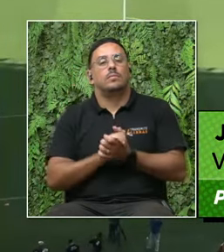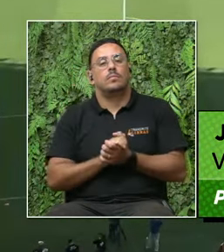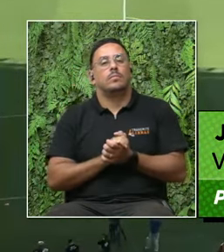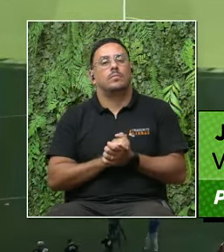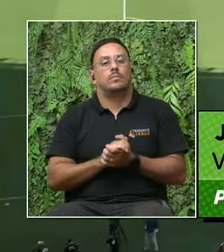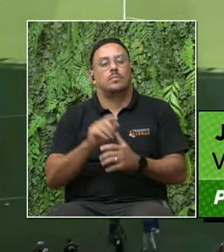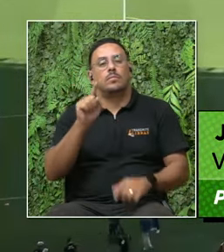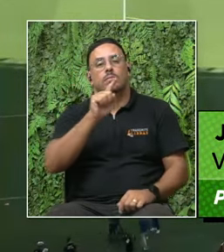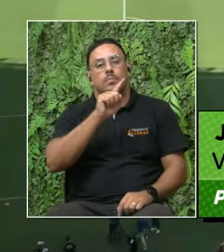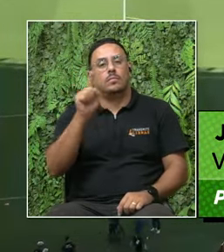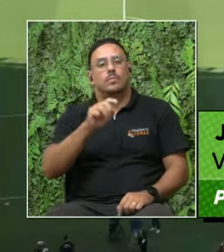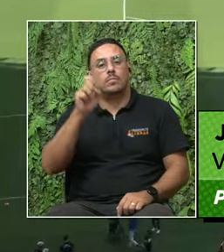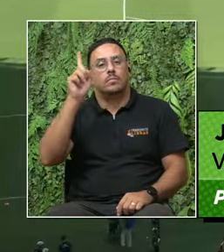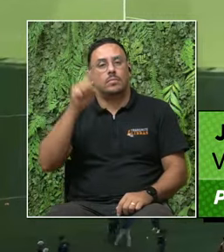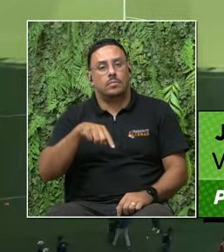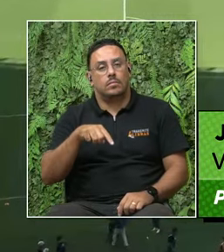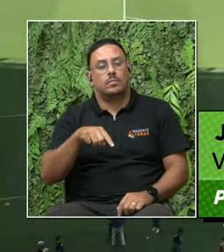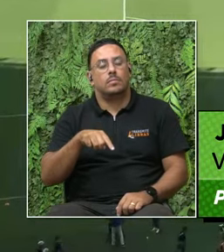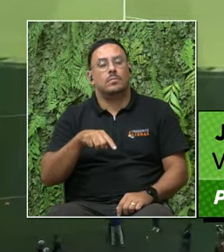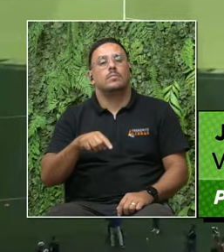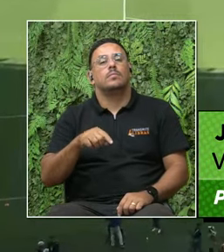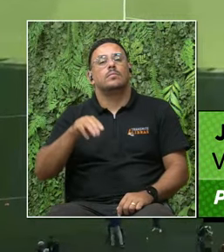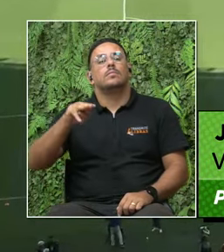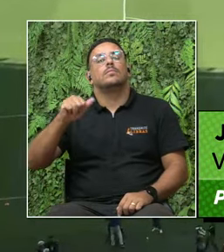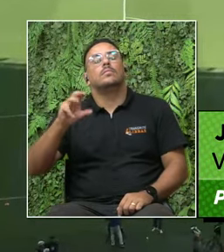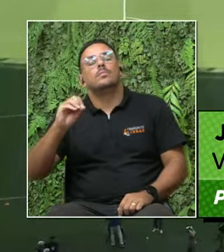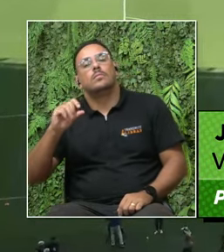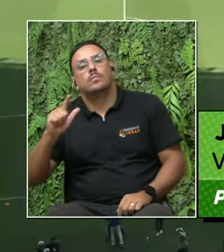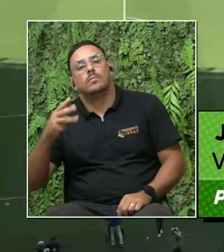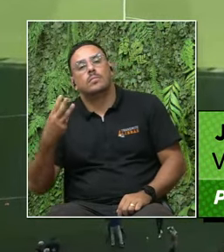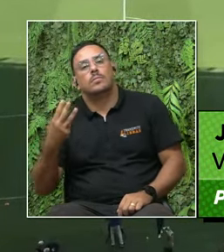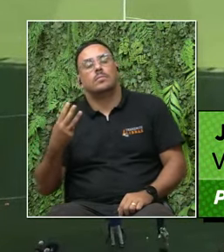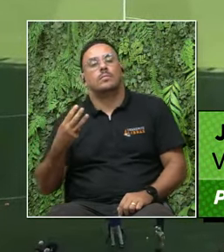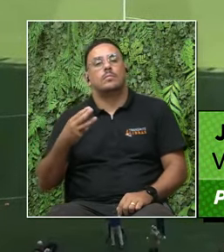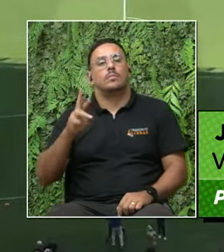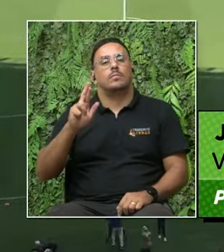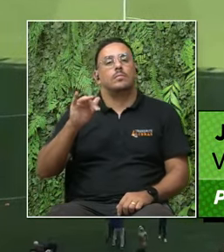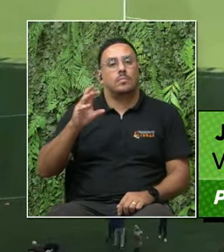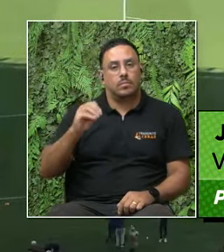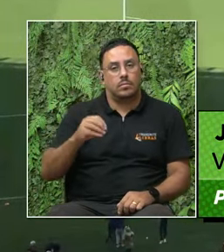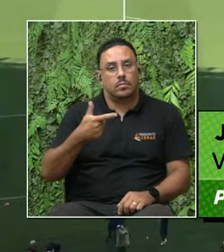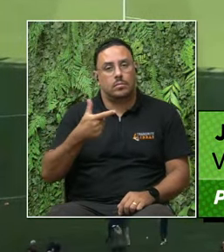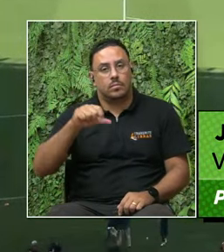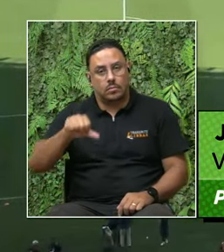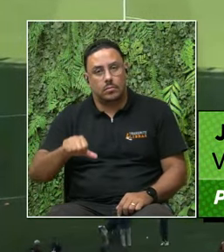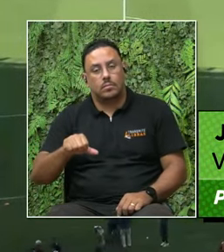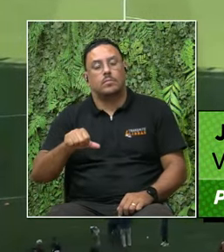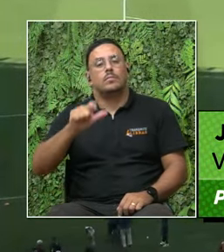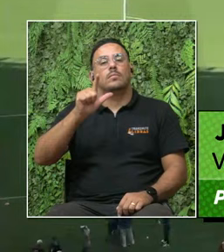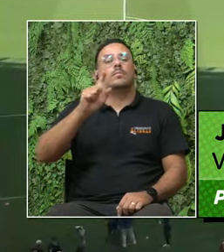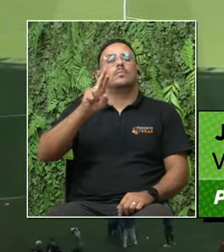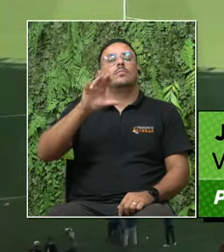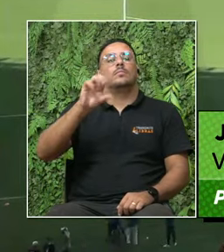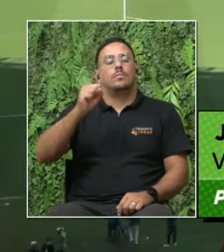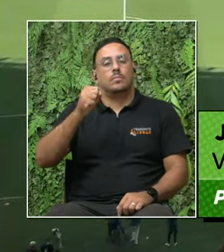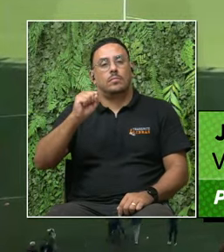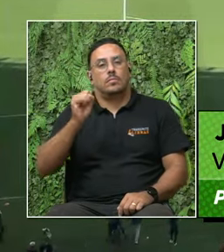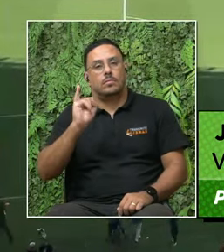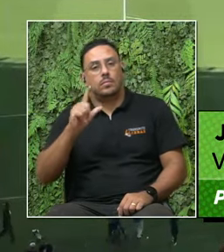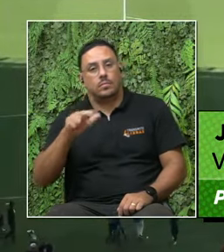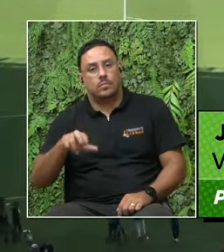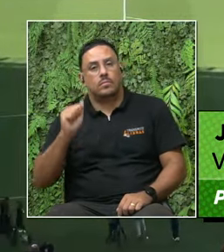o zaldo tem a camisa romo tem a 29 Lucas Silva